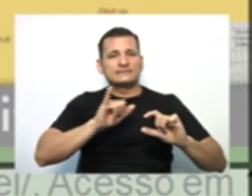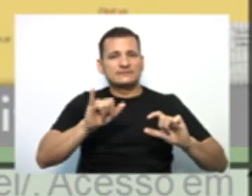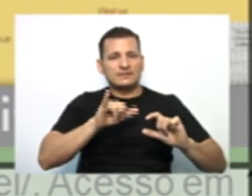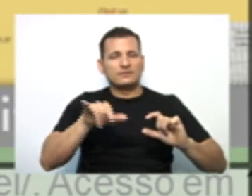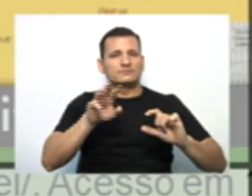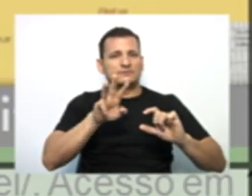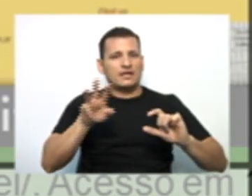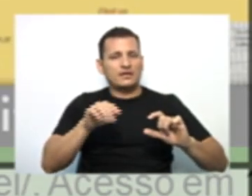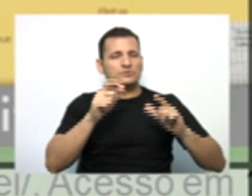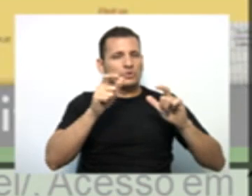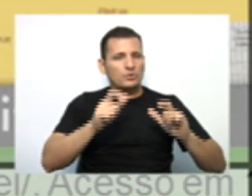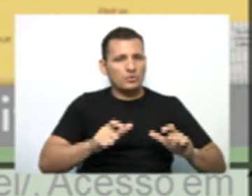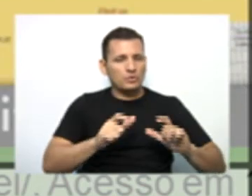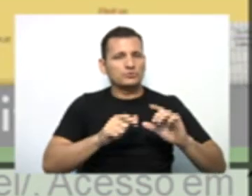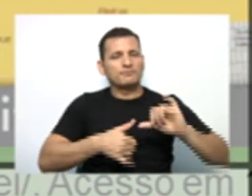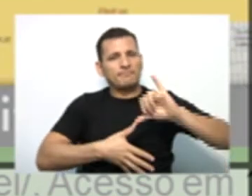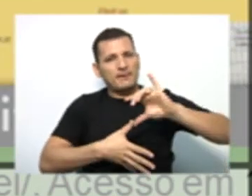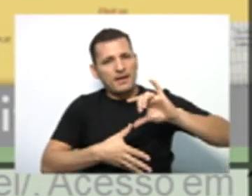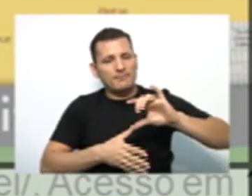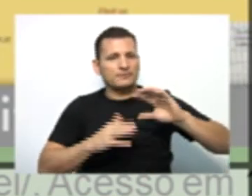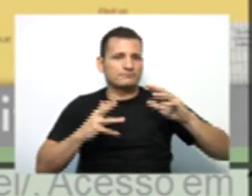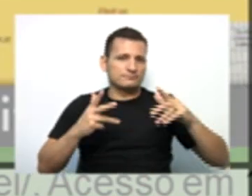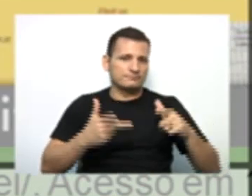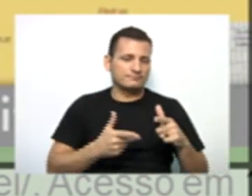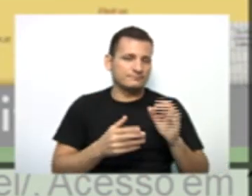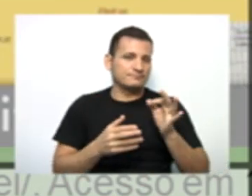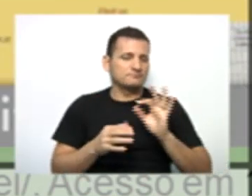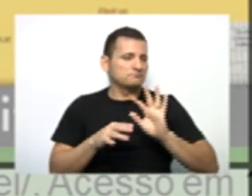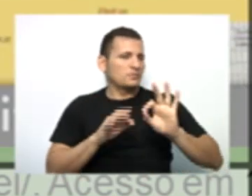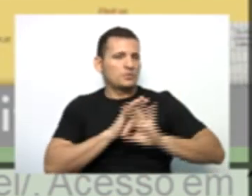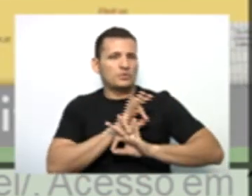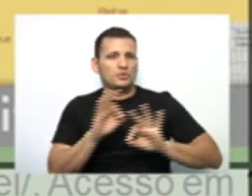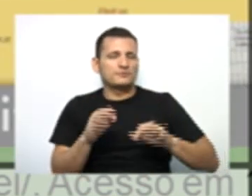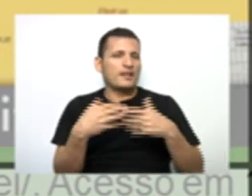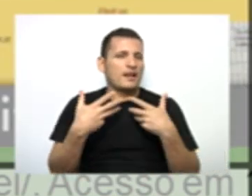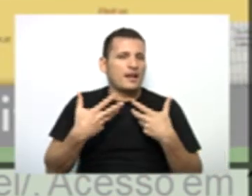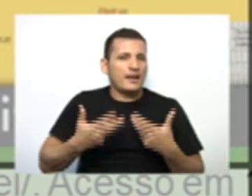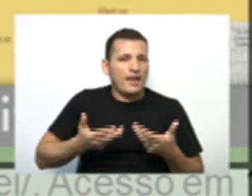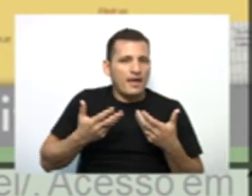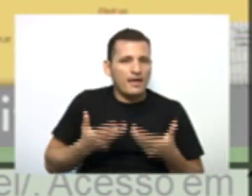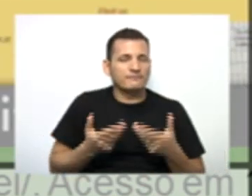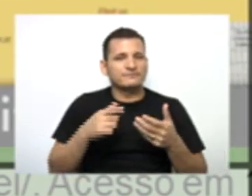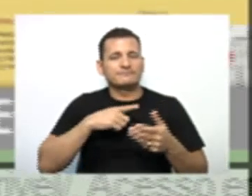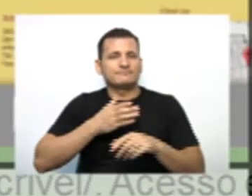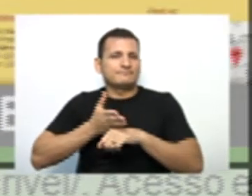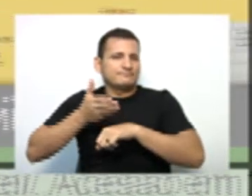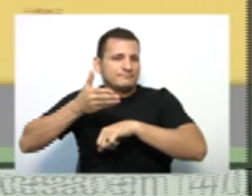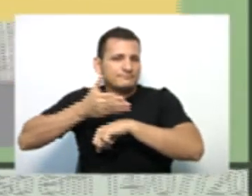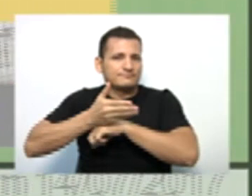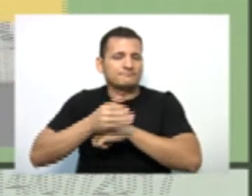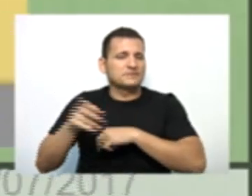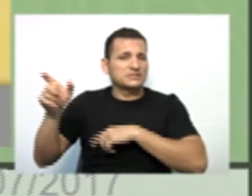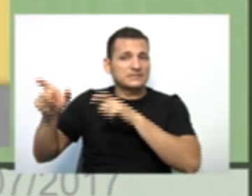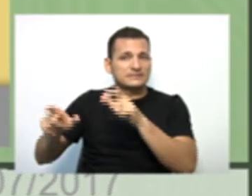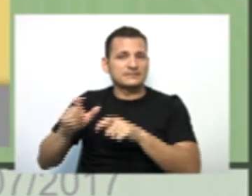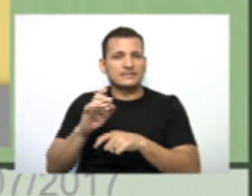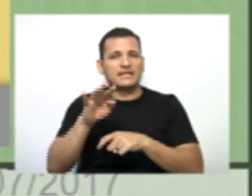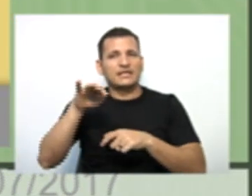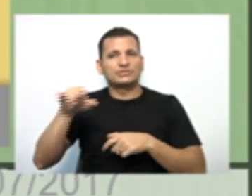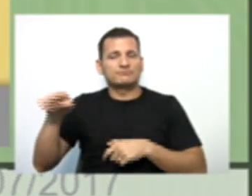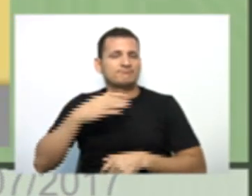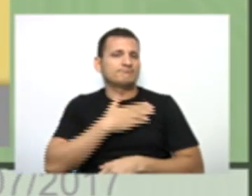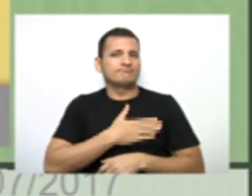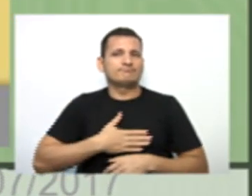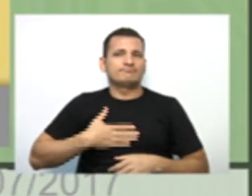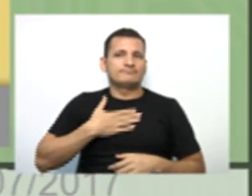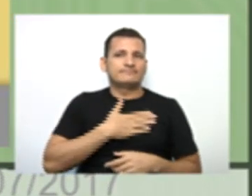mapa, onde ele fica e tudo mais. Então tá ótimo, tá um site leve, tá um site acessível, o cliente vai gostar. Agora observa